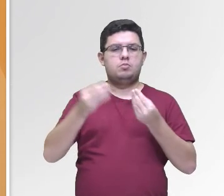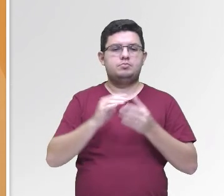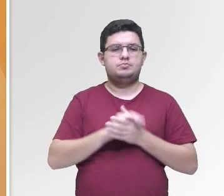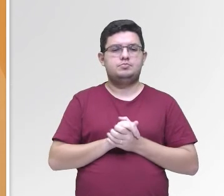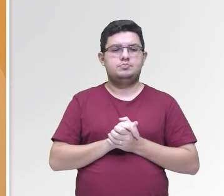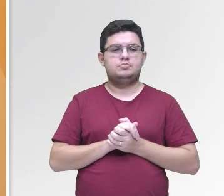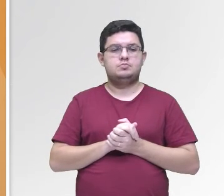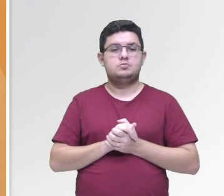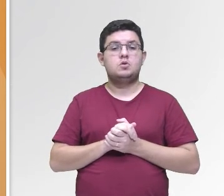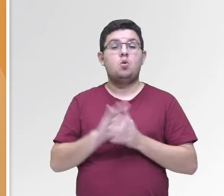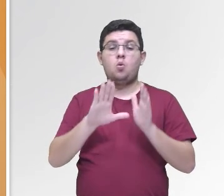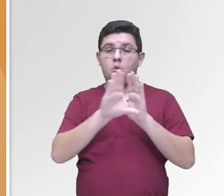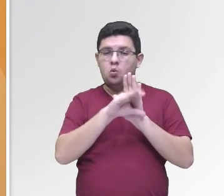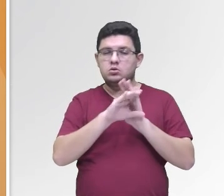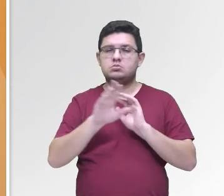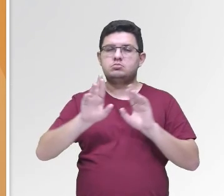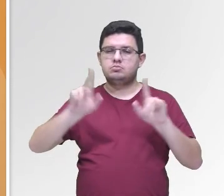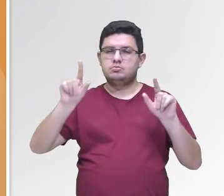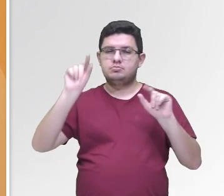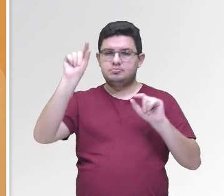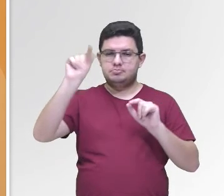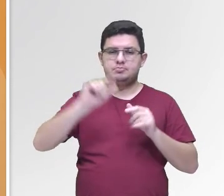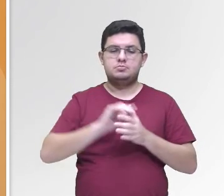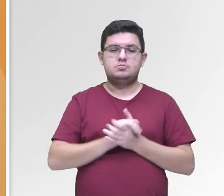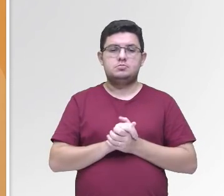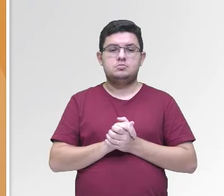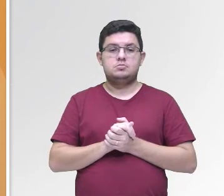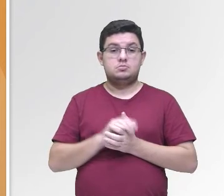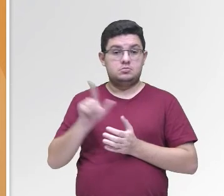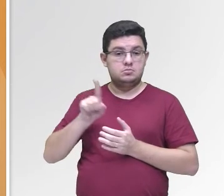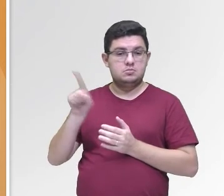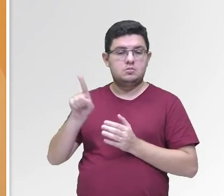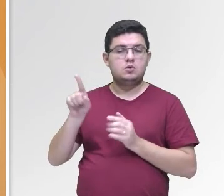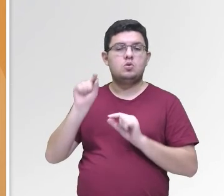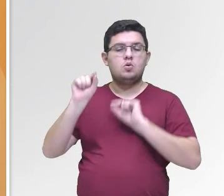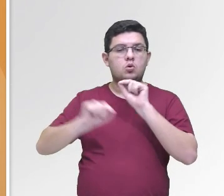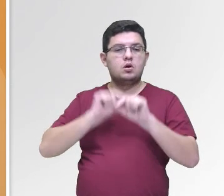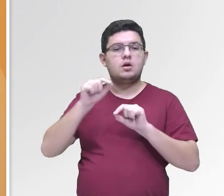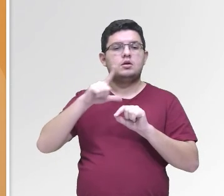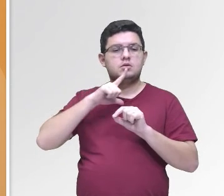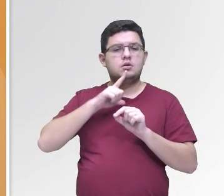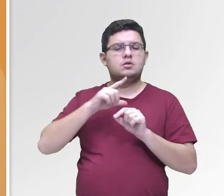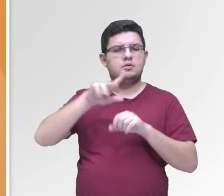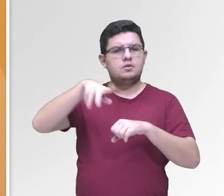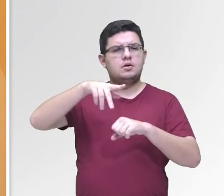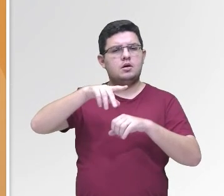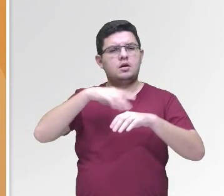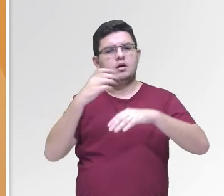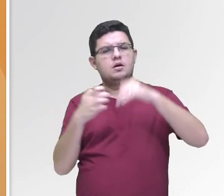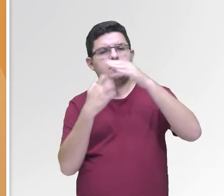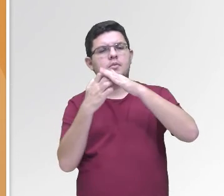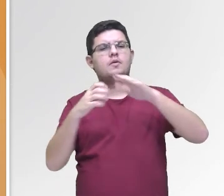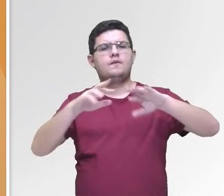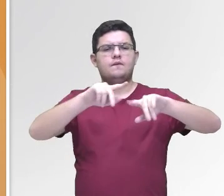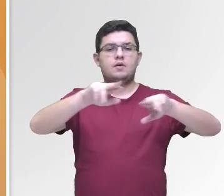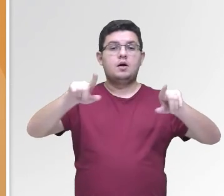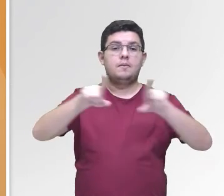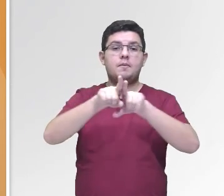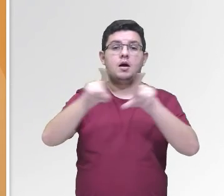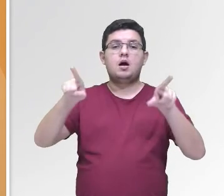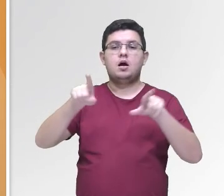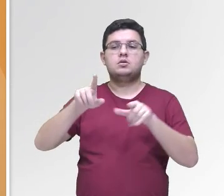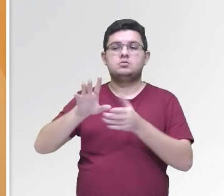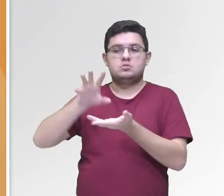conceito muda um pouco. Por quê? Porque nas transnacionais são empresas cujas filiais não seguem